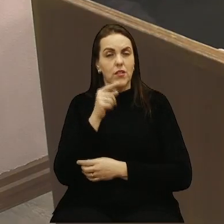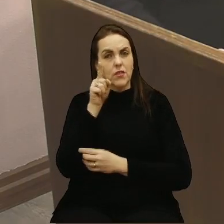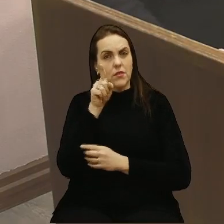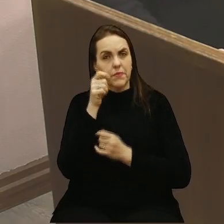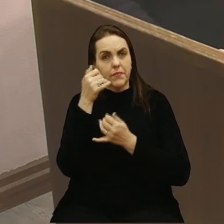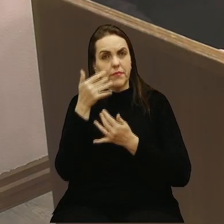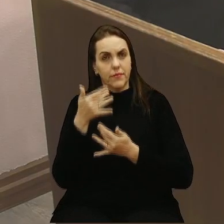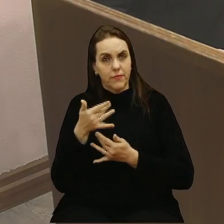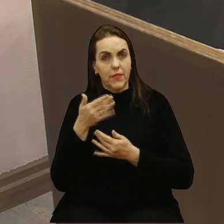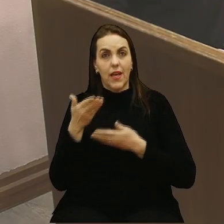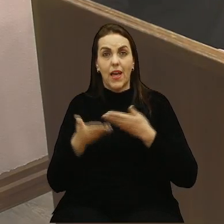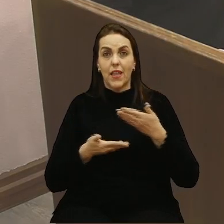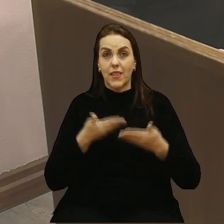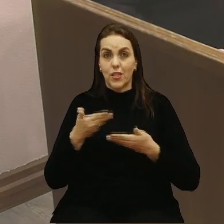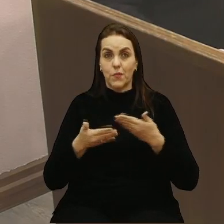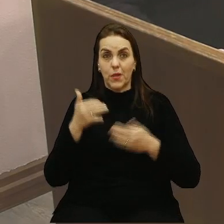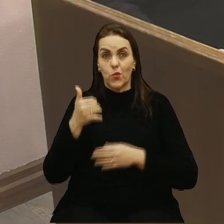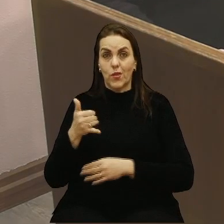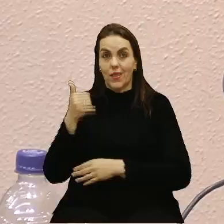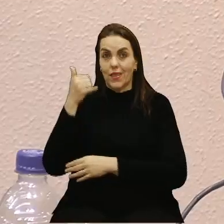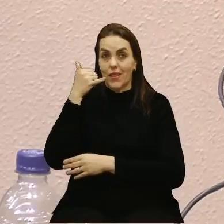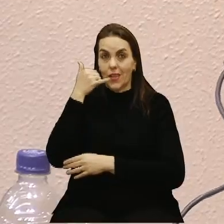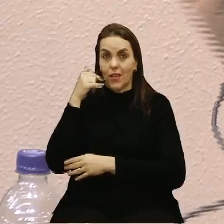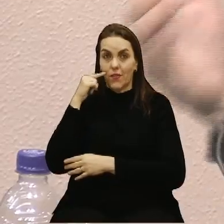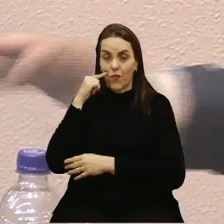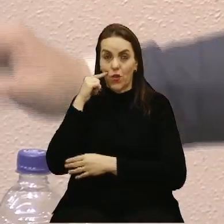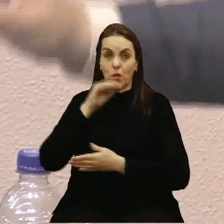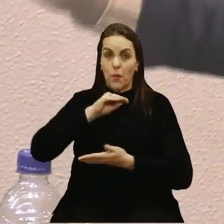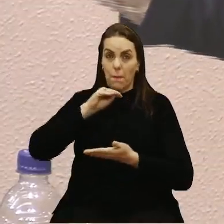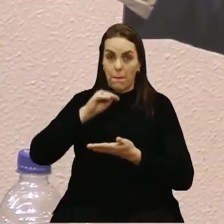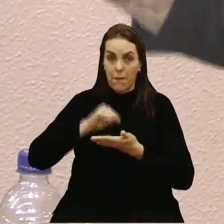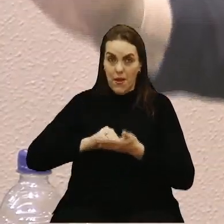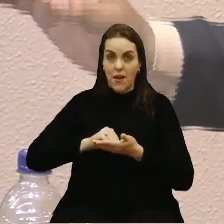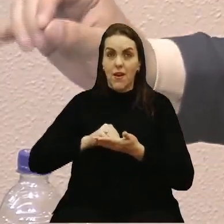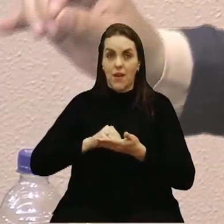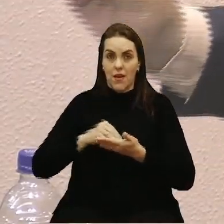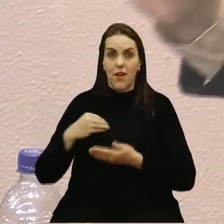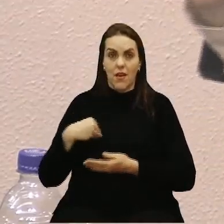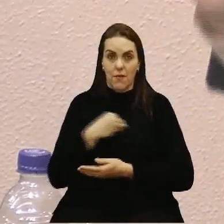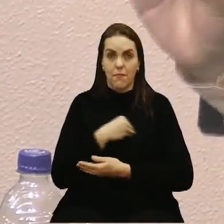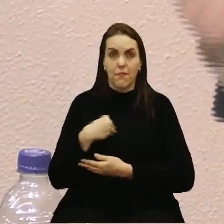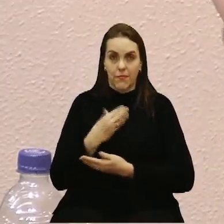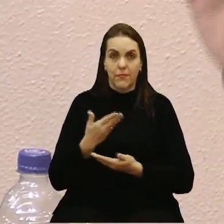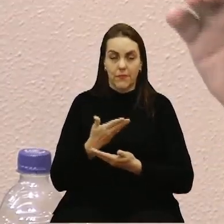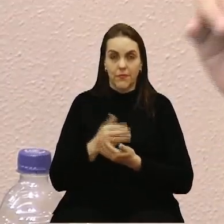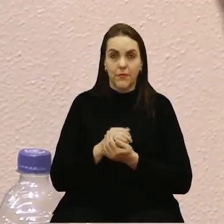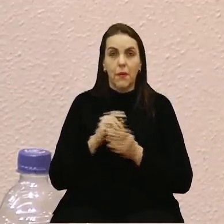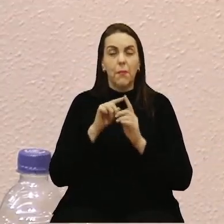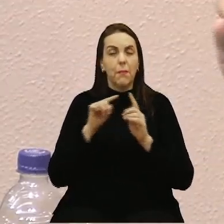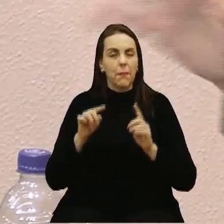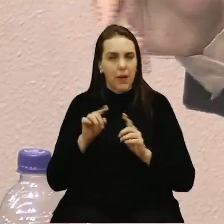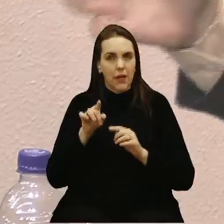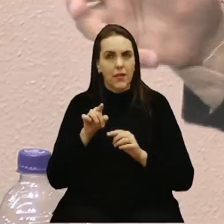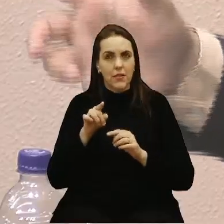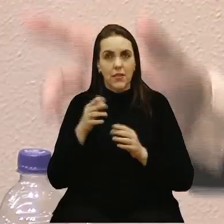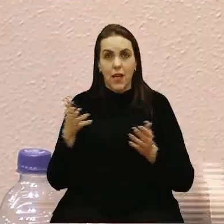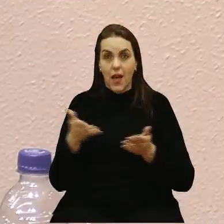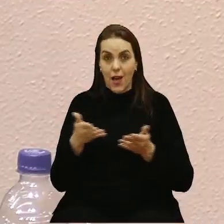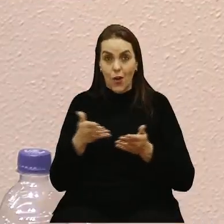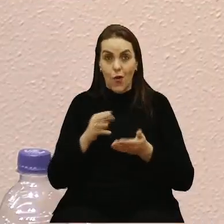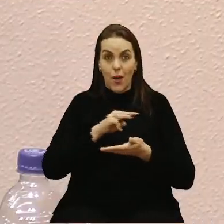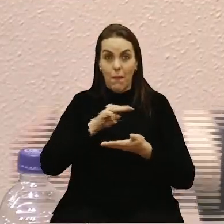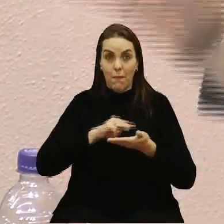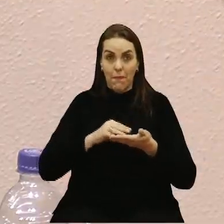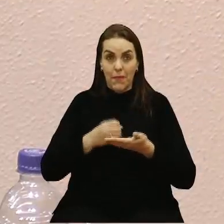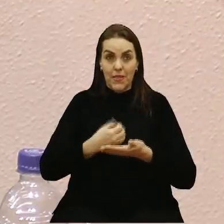falando do atendimento telefônico, né, do agendamento telefônico. Mas me chamou a atenção porque eu acabei de receber uma